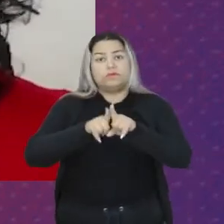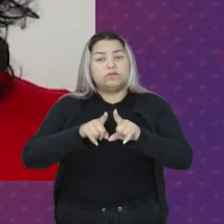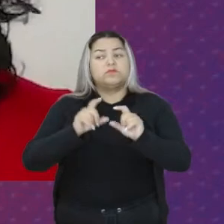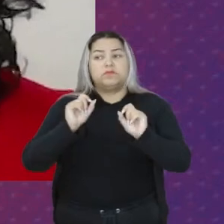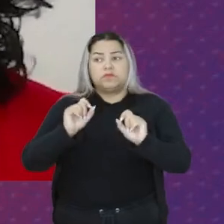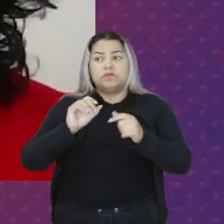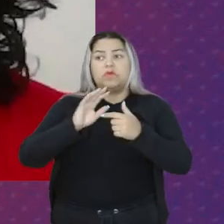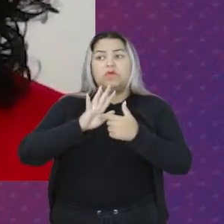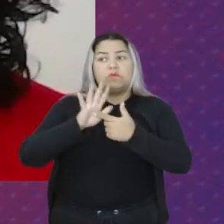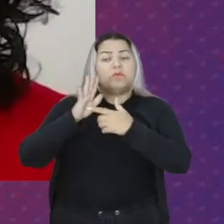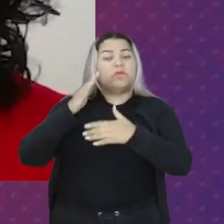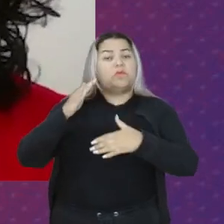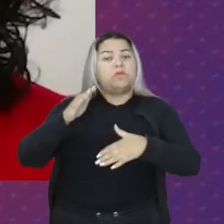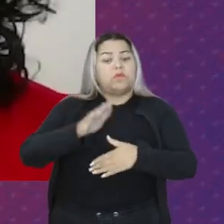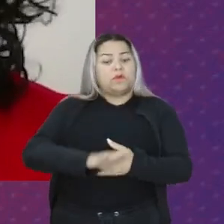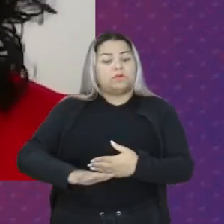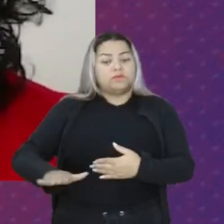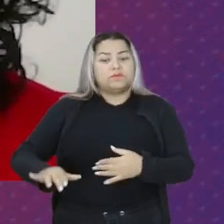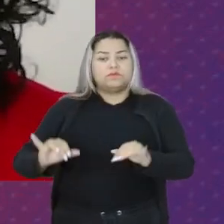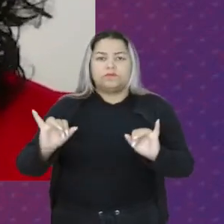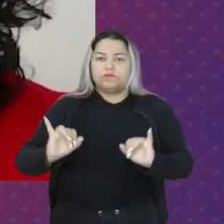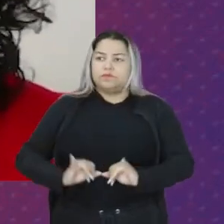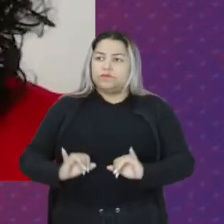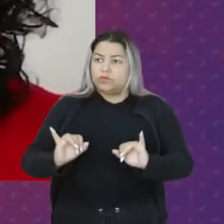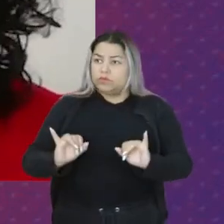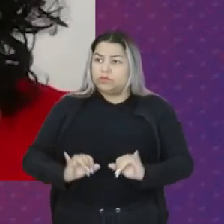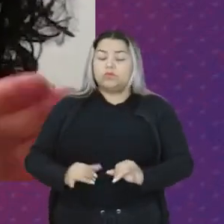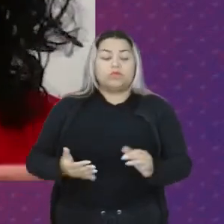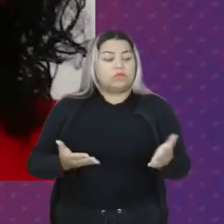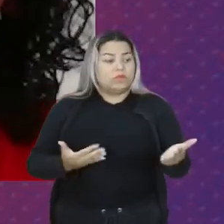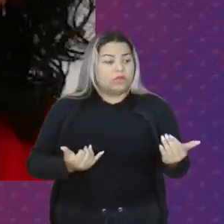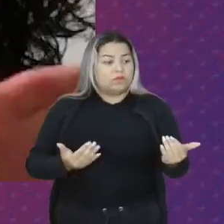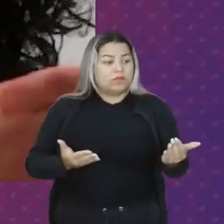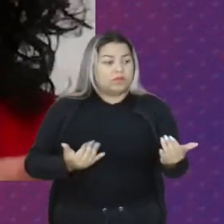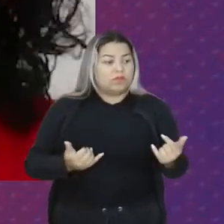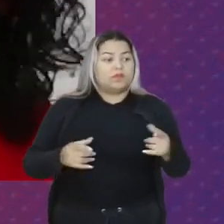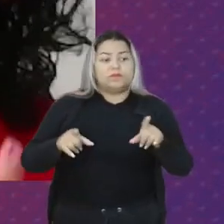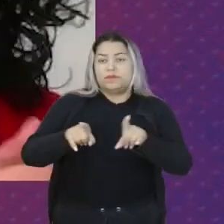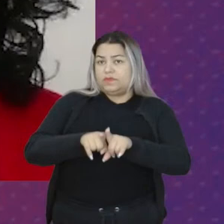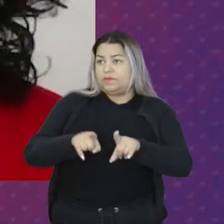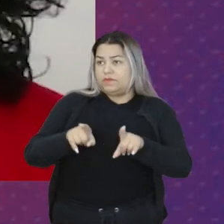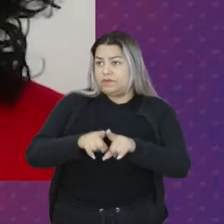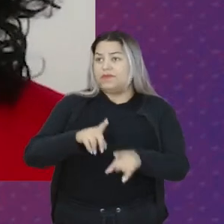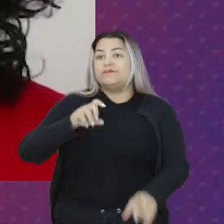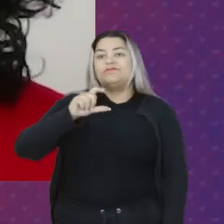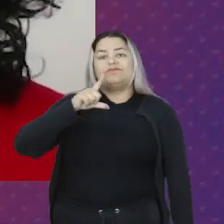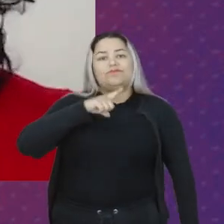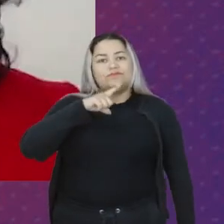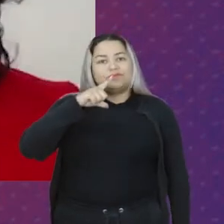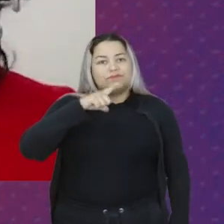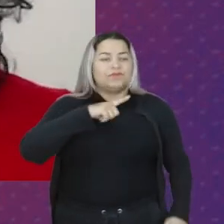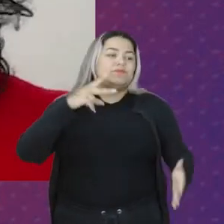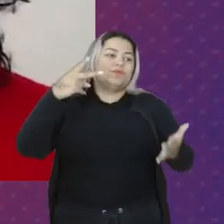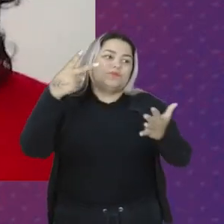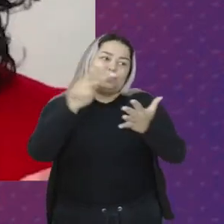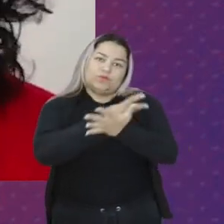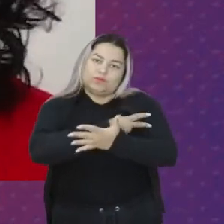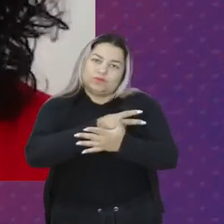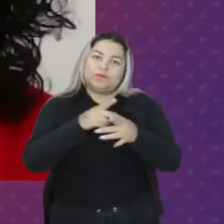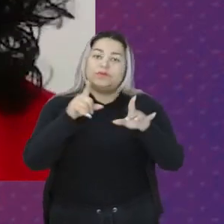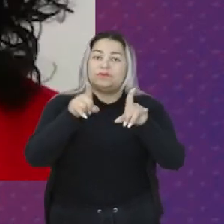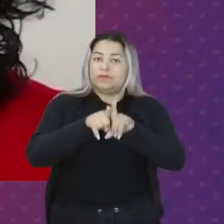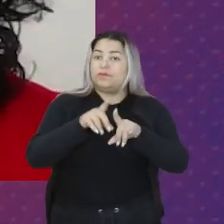que uma criança sofreu violência sexual ou um adolescente apenas se tivesse acontecido uma